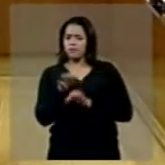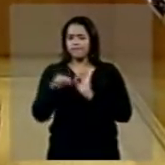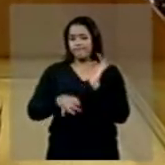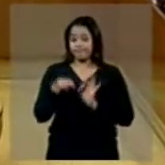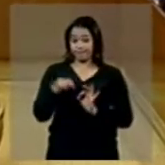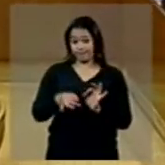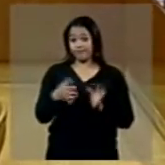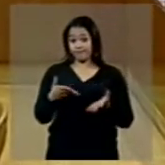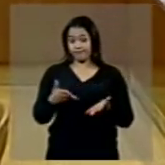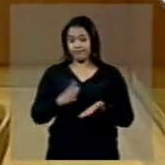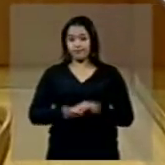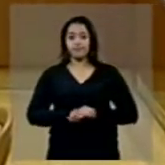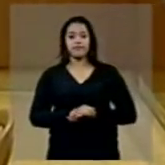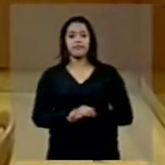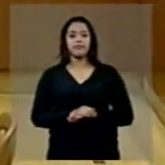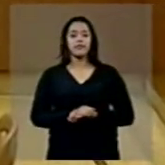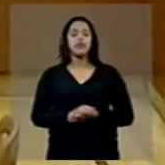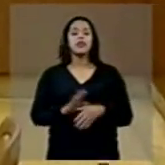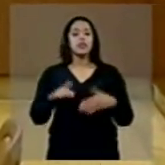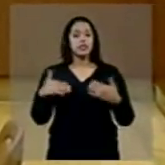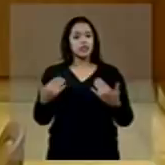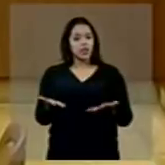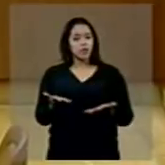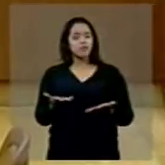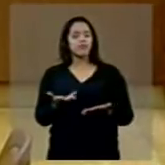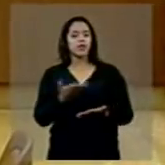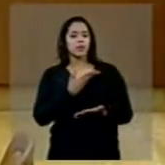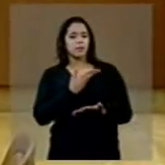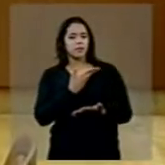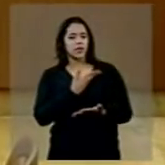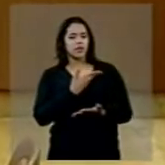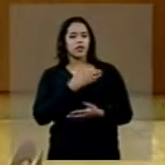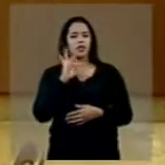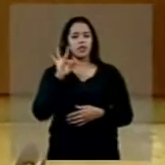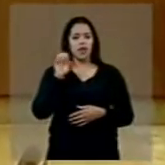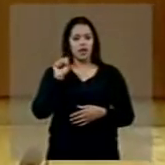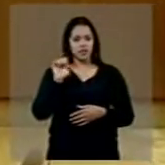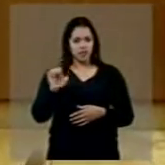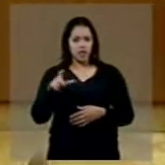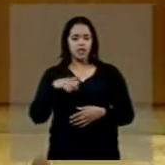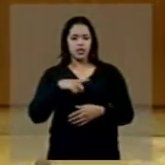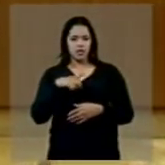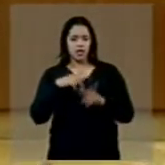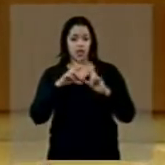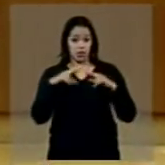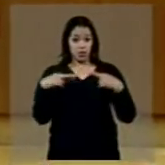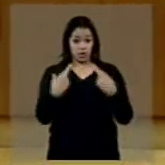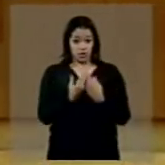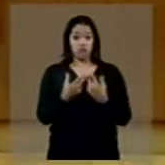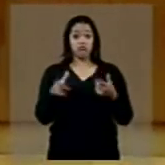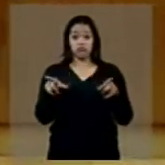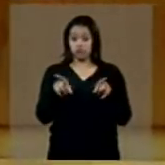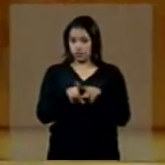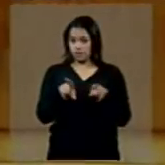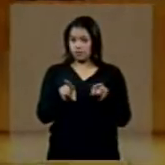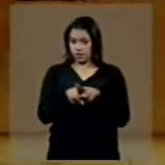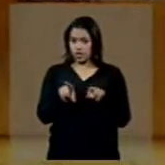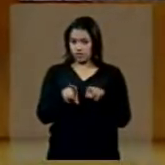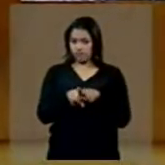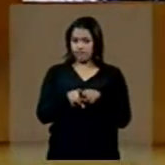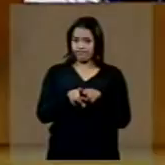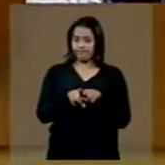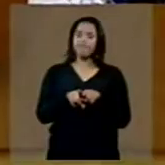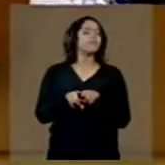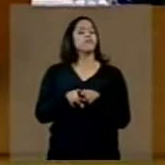E em razão dos colegas do Tribunal Superior Eleitoral terem sessão extraordinária também naquela